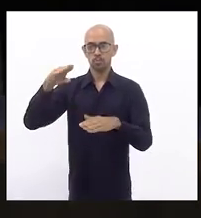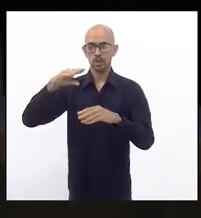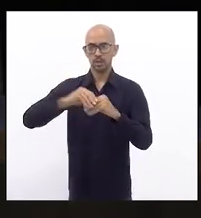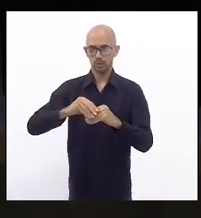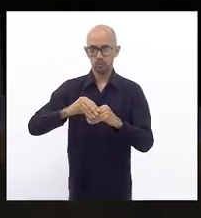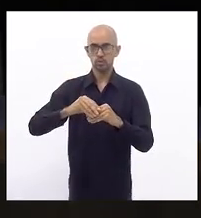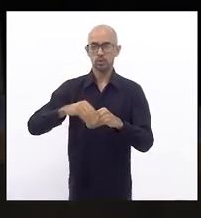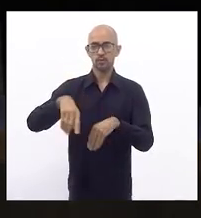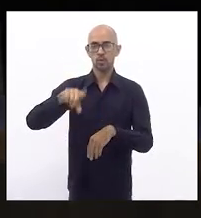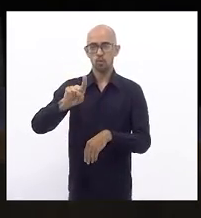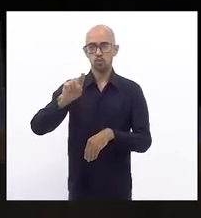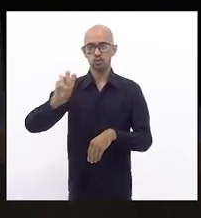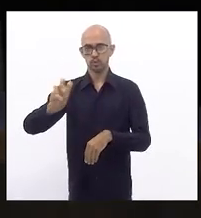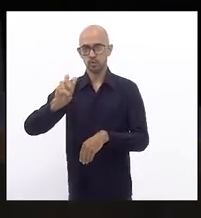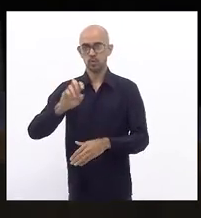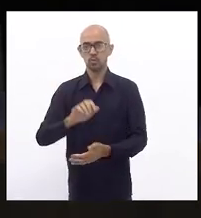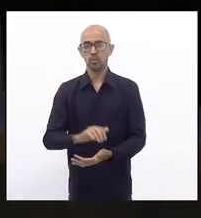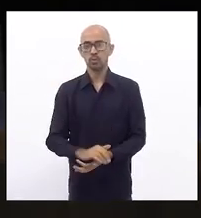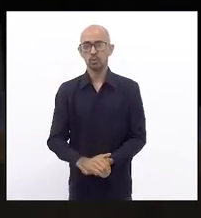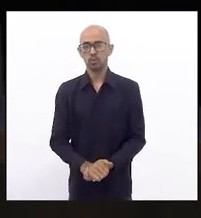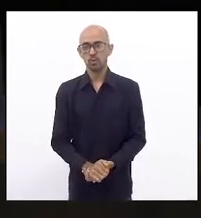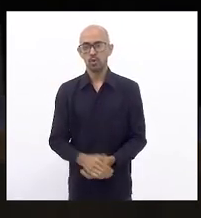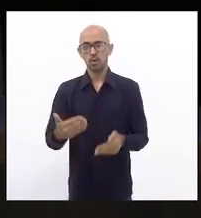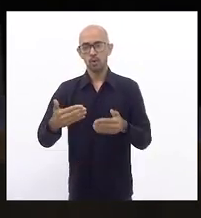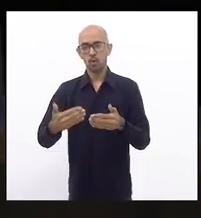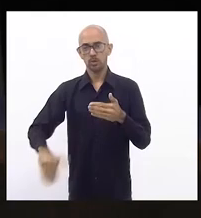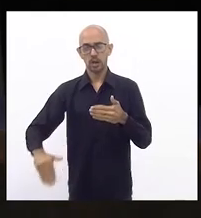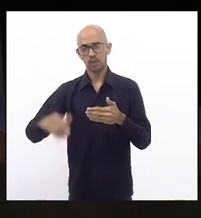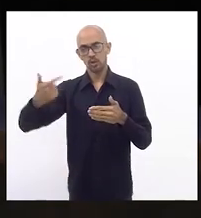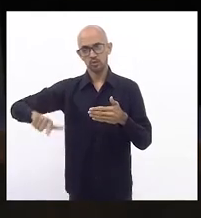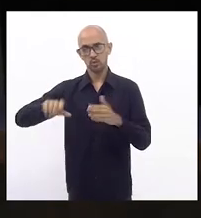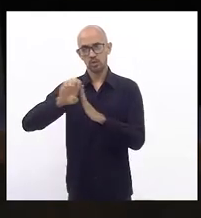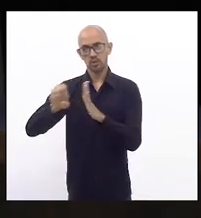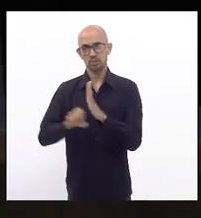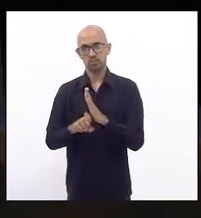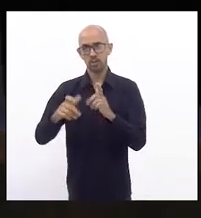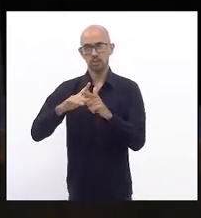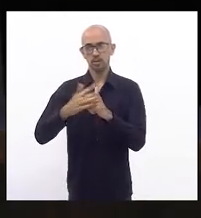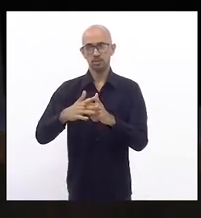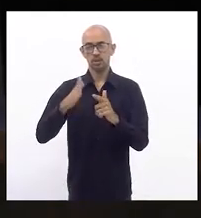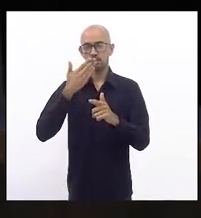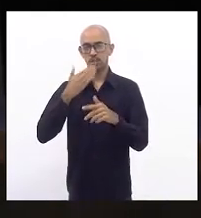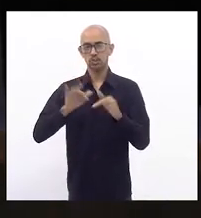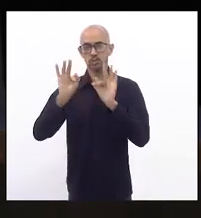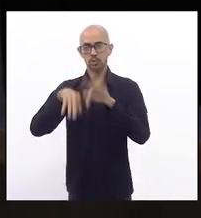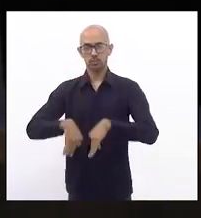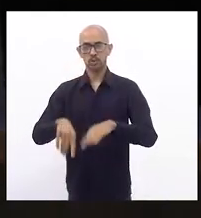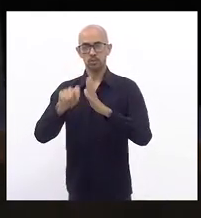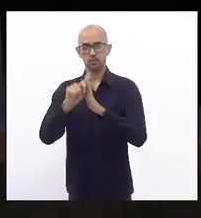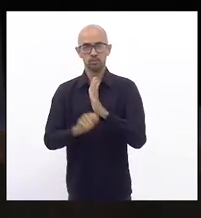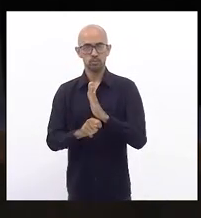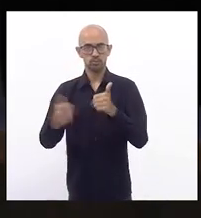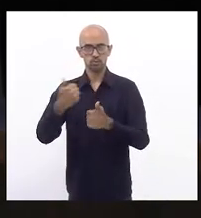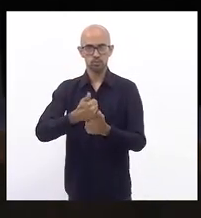emendas 1 e 5. Contrárias às demais emendas, concluindo por substitutivo.